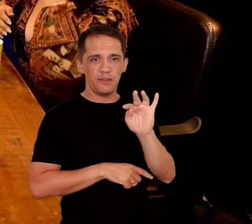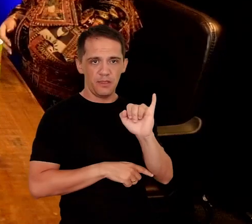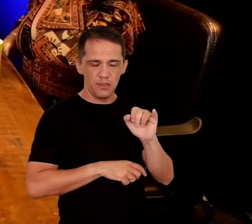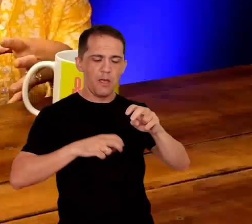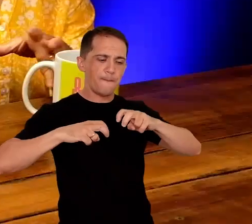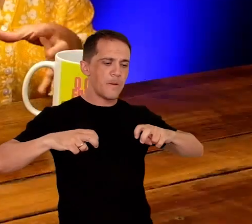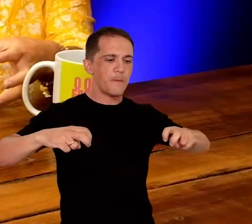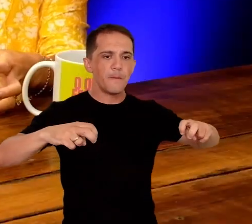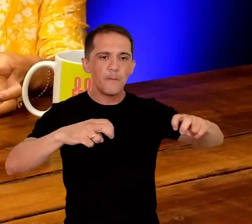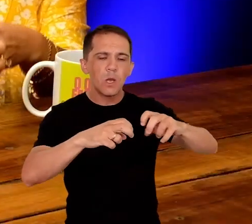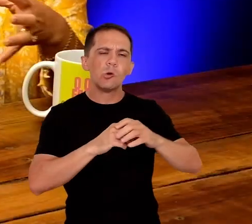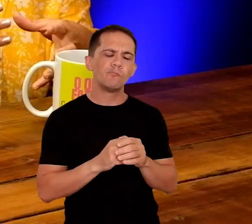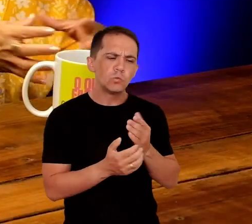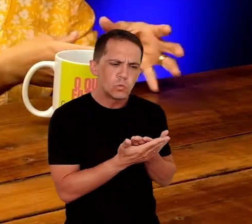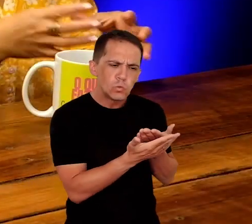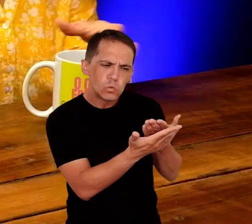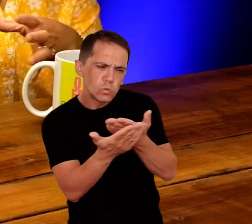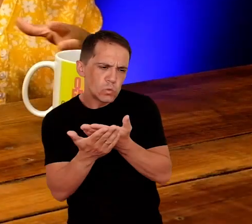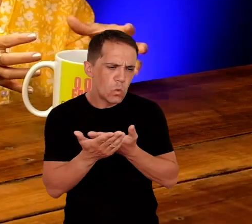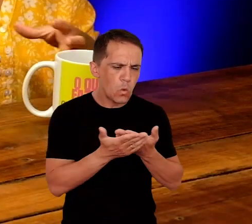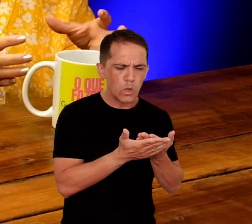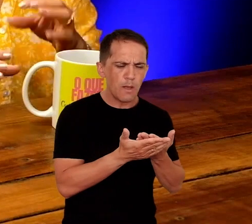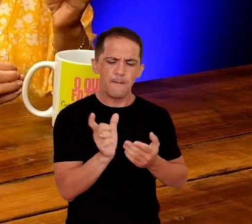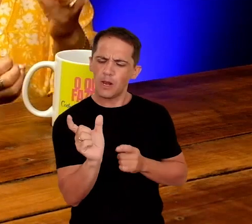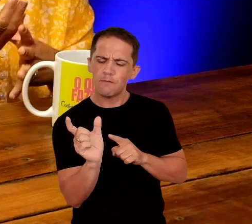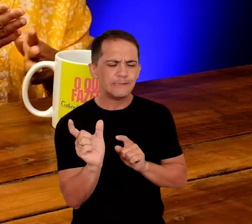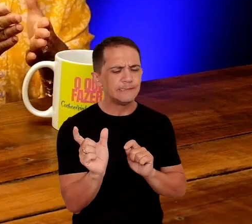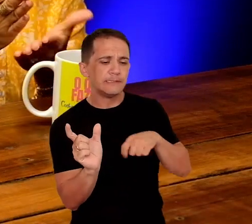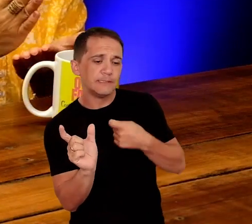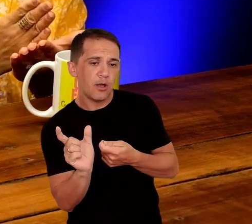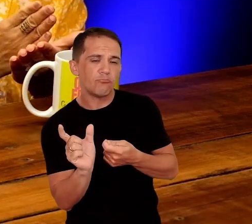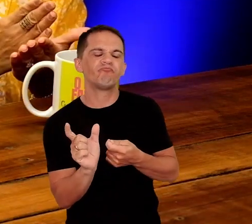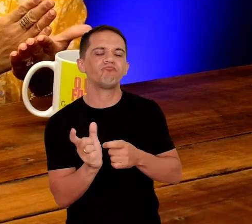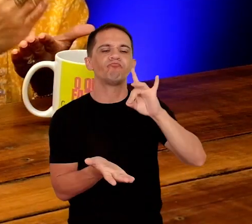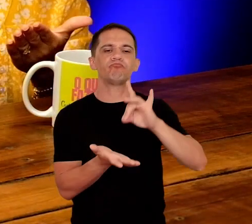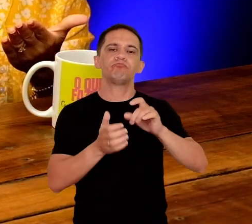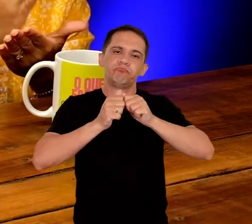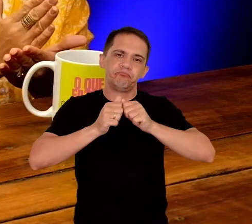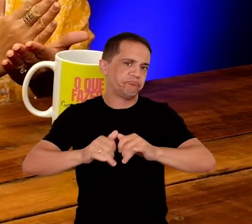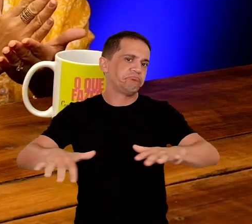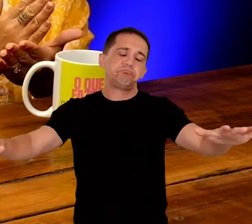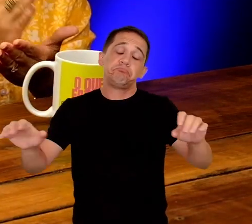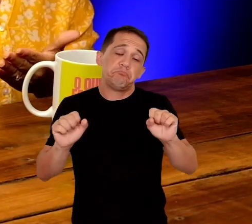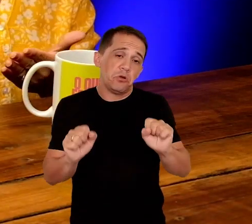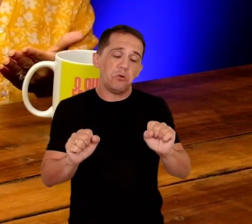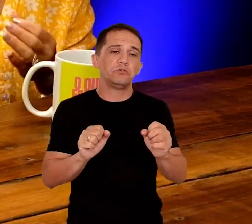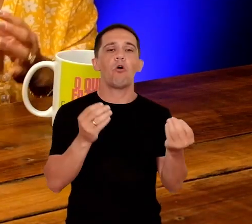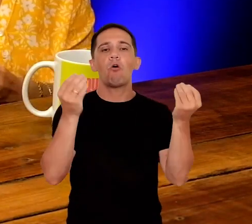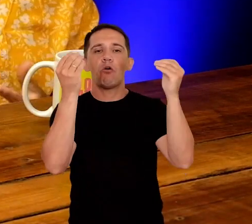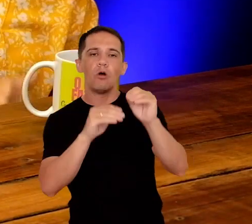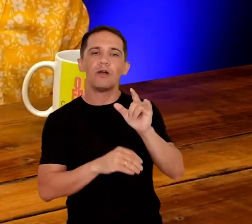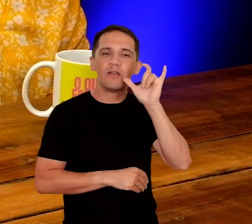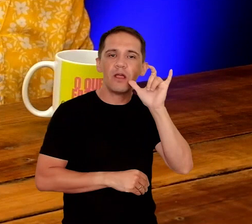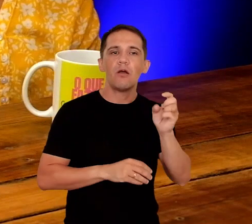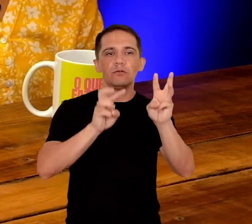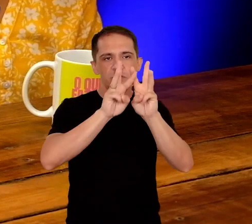a comunidade surda da área de TI ou várias áreas se reúne, eles veem o significado, entendem com clareza e eles criam um